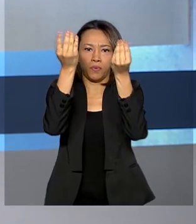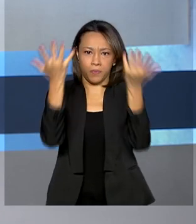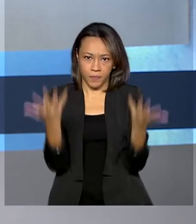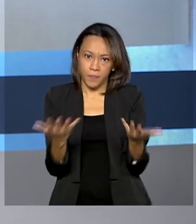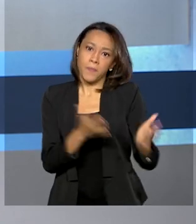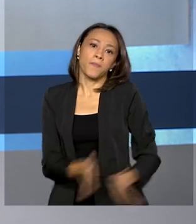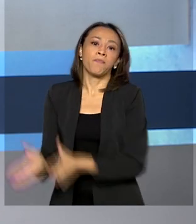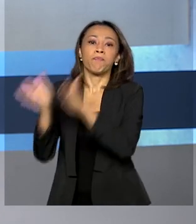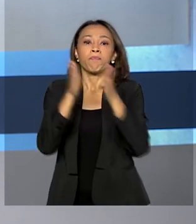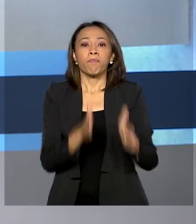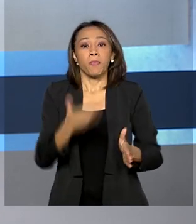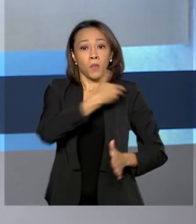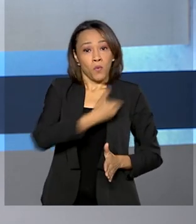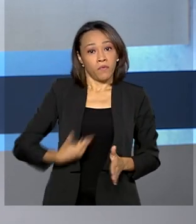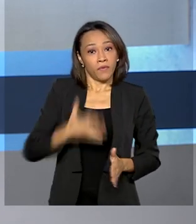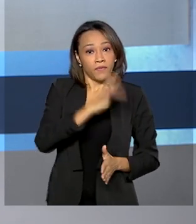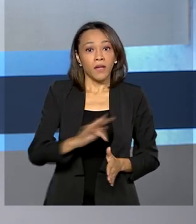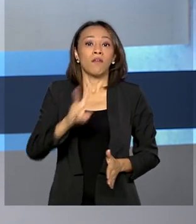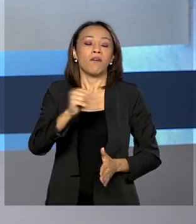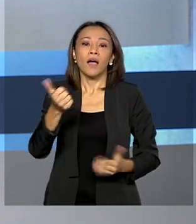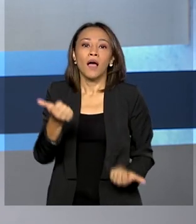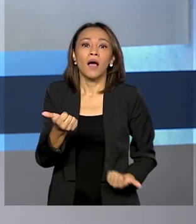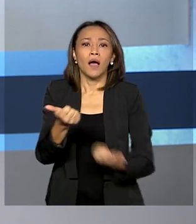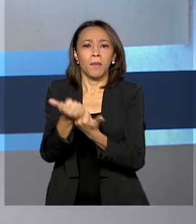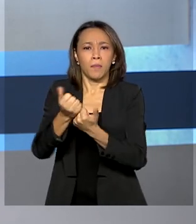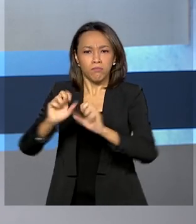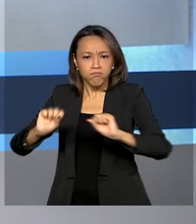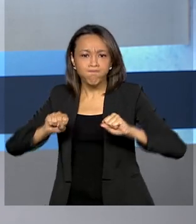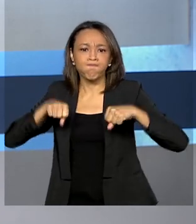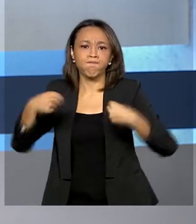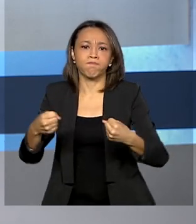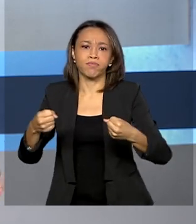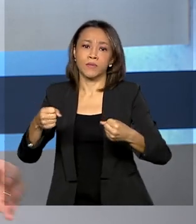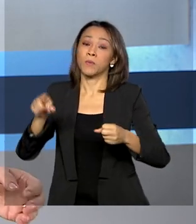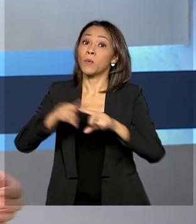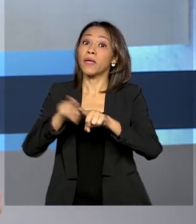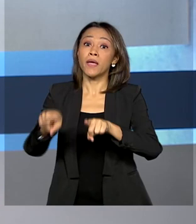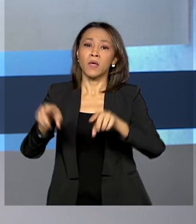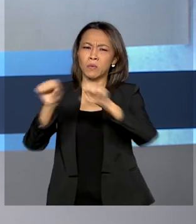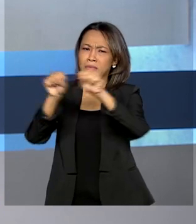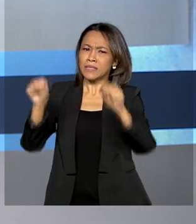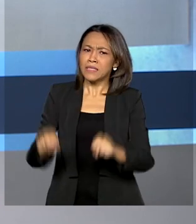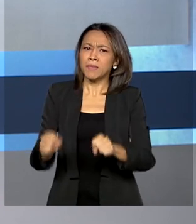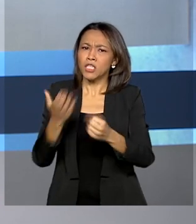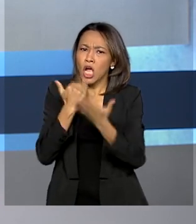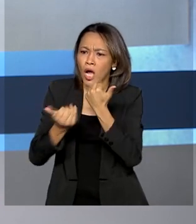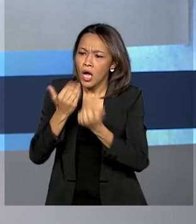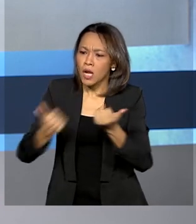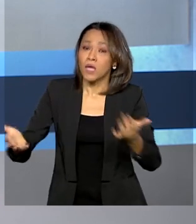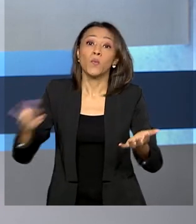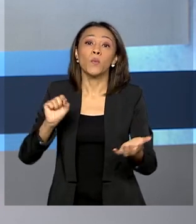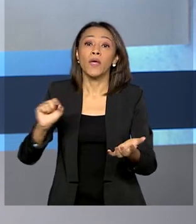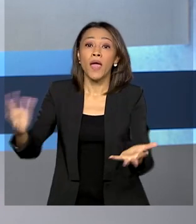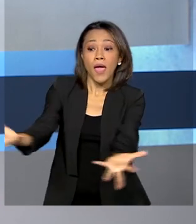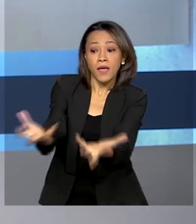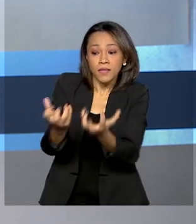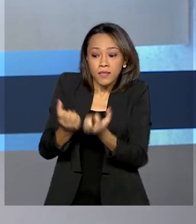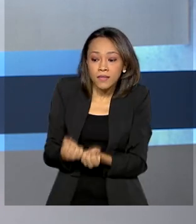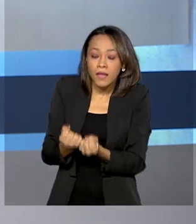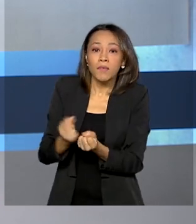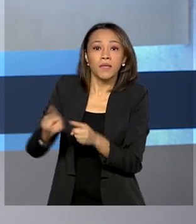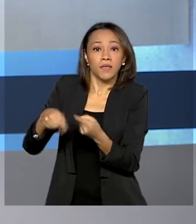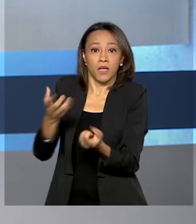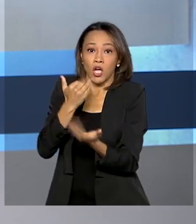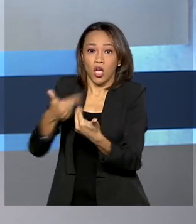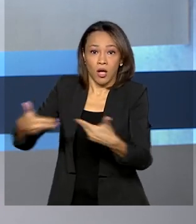O governo federal vai fortalecer a rede brasileira de bancos de alimentos, um serviço que recebe e doa produtos a